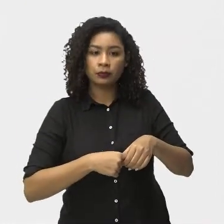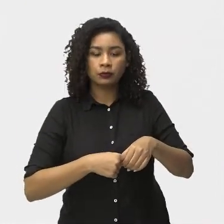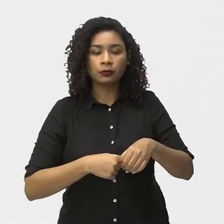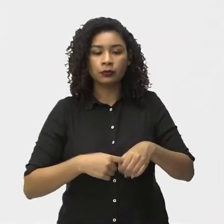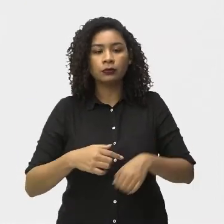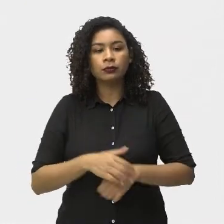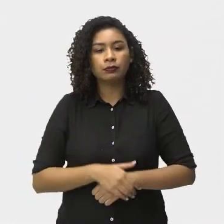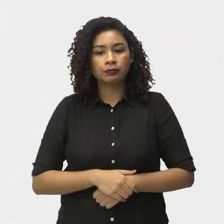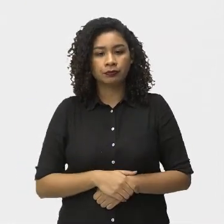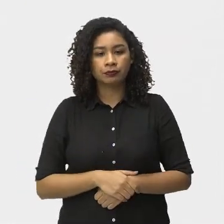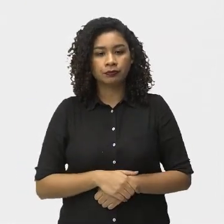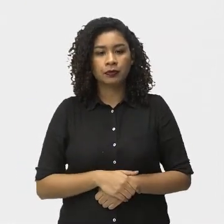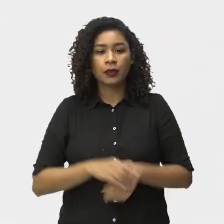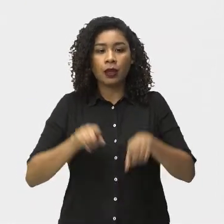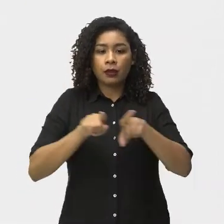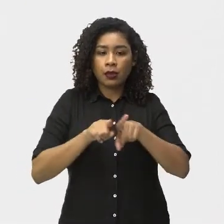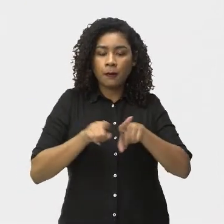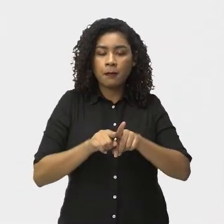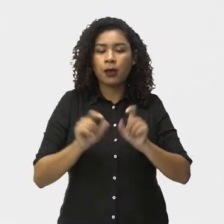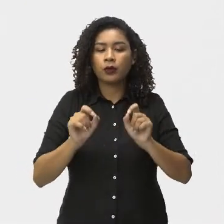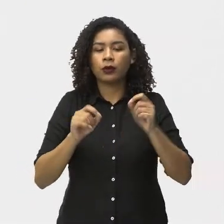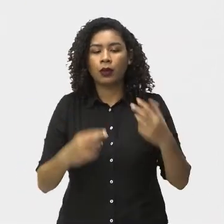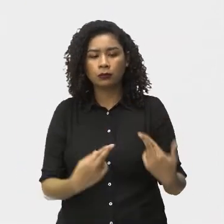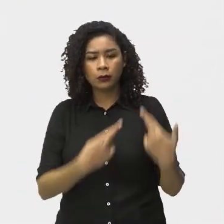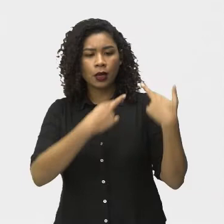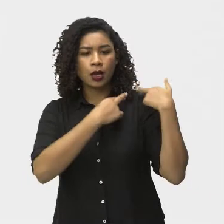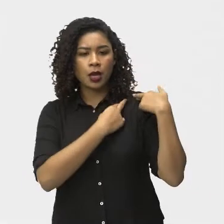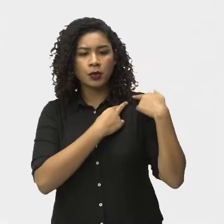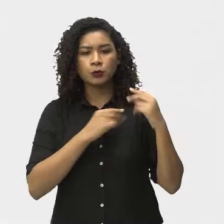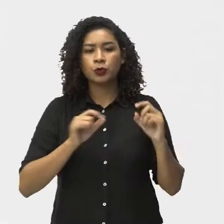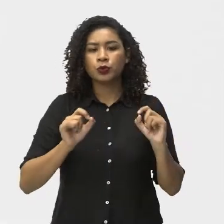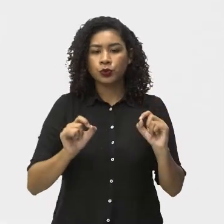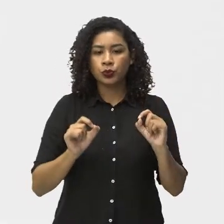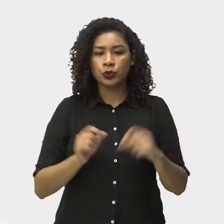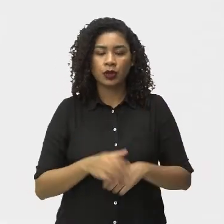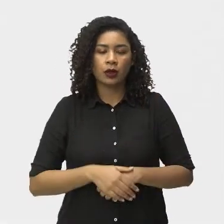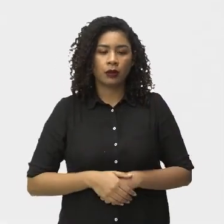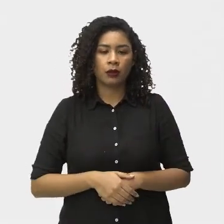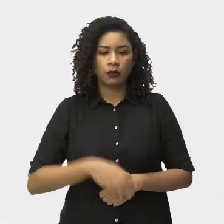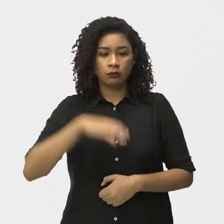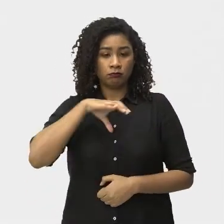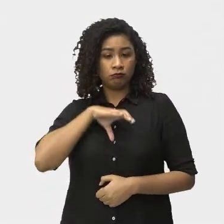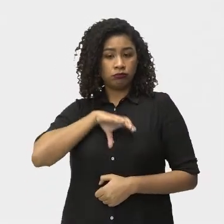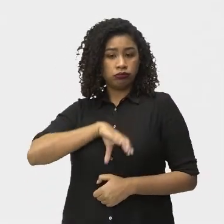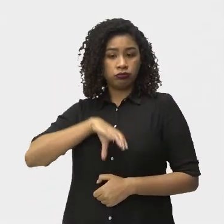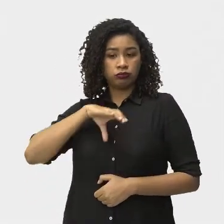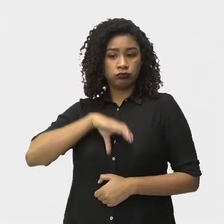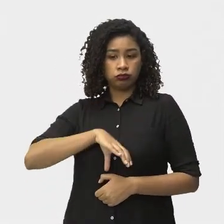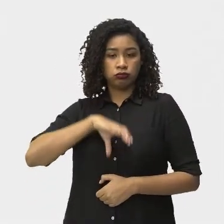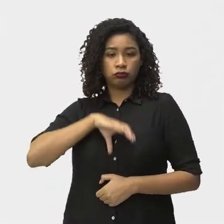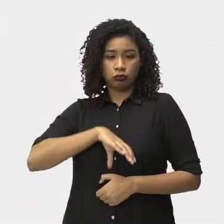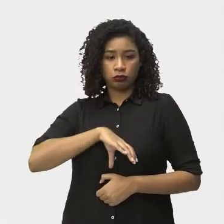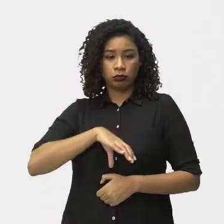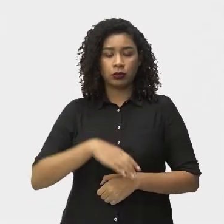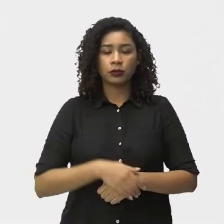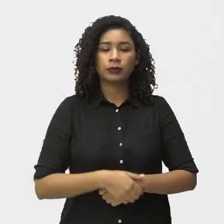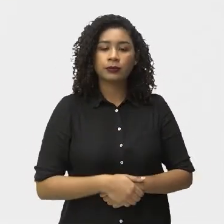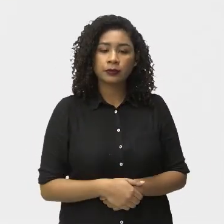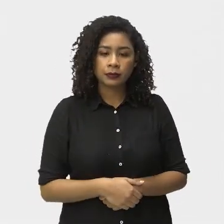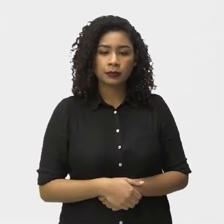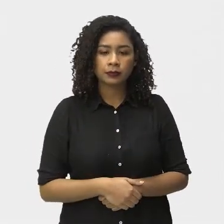aconteça depois a reprodução, ela é importante também para que aconteça a eliminação, né, do fluxo